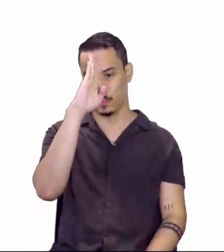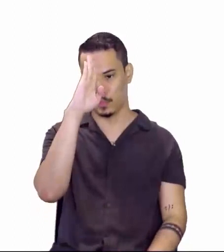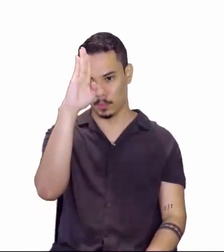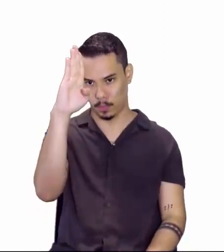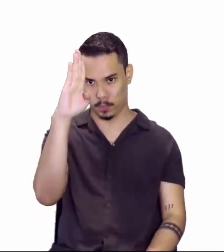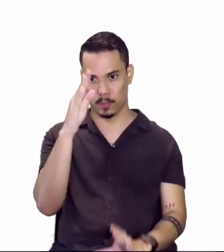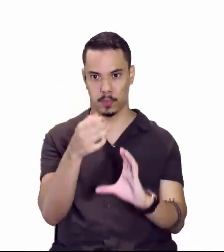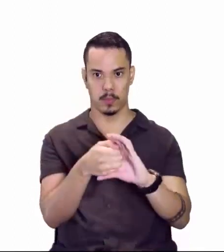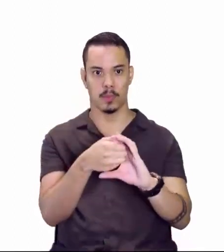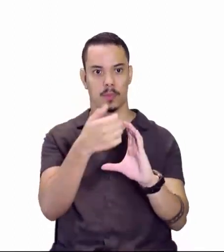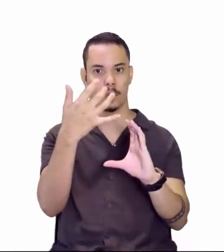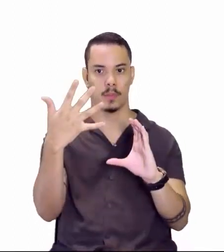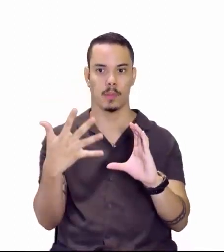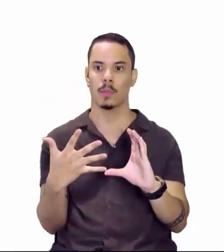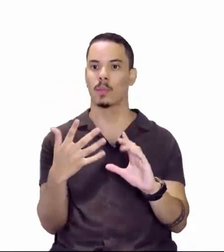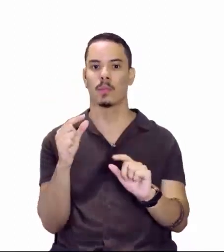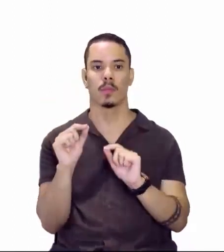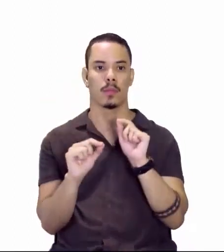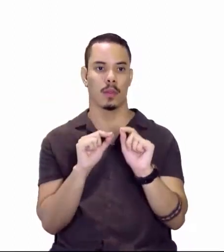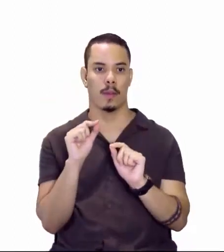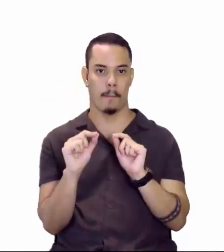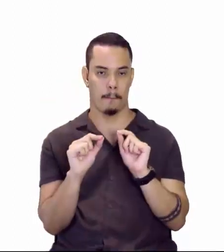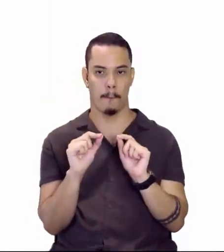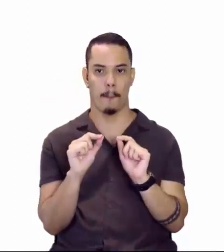características o seguinte, é que eles